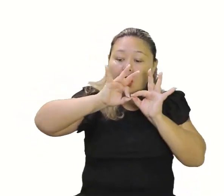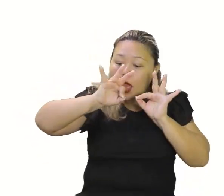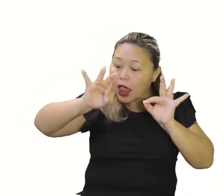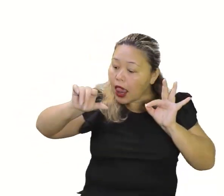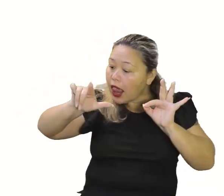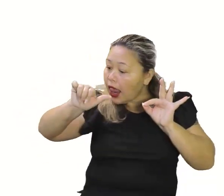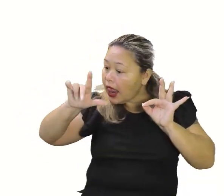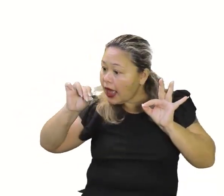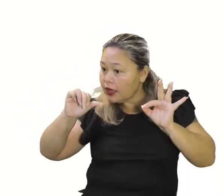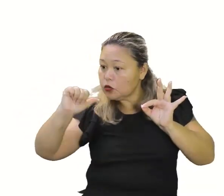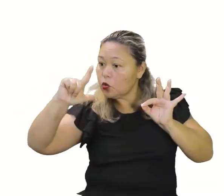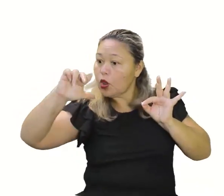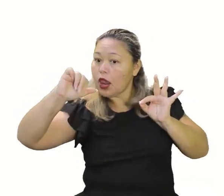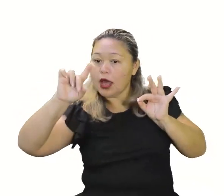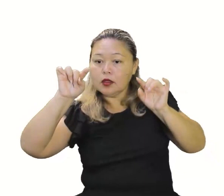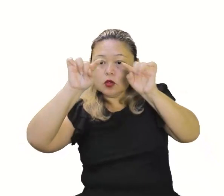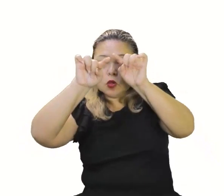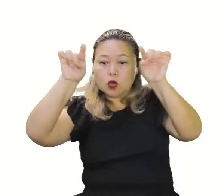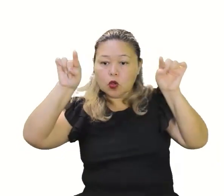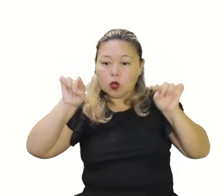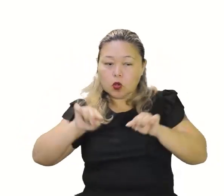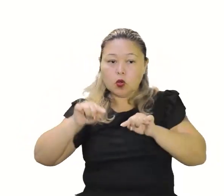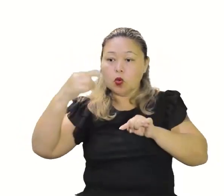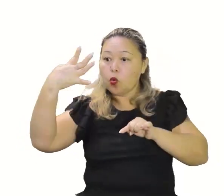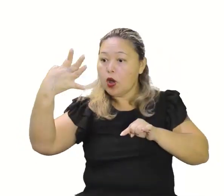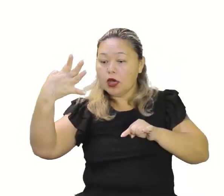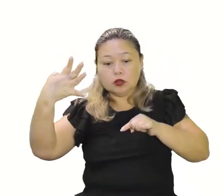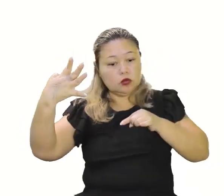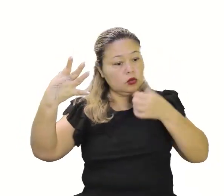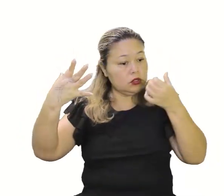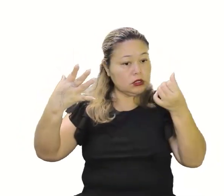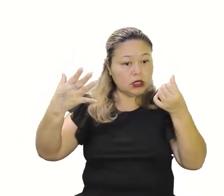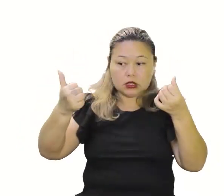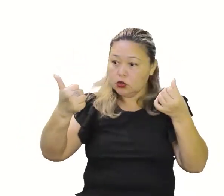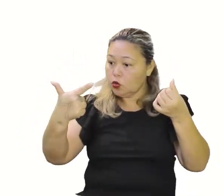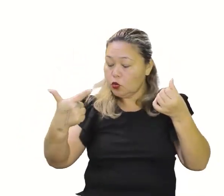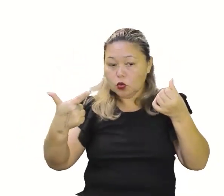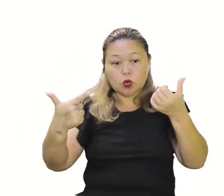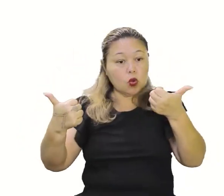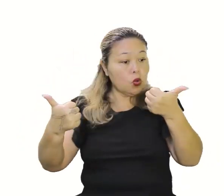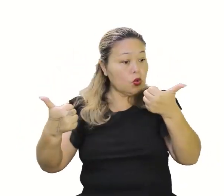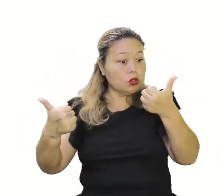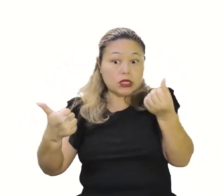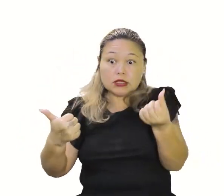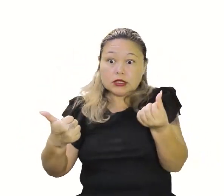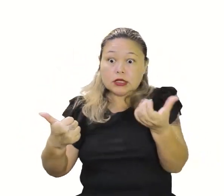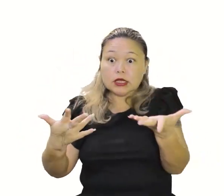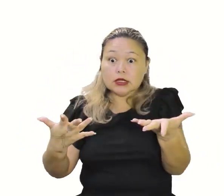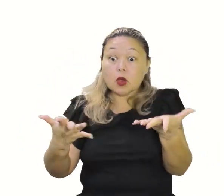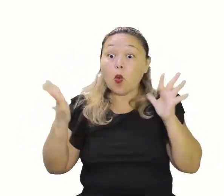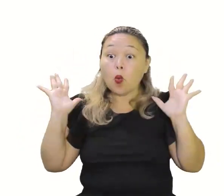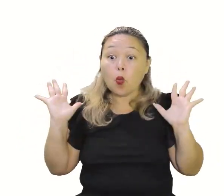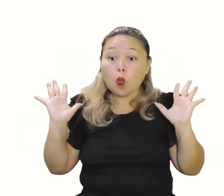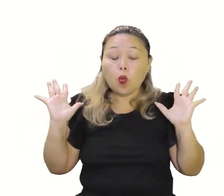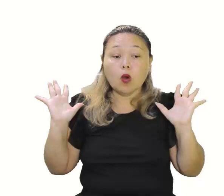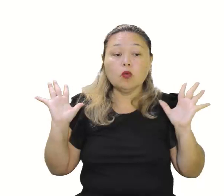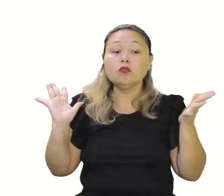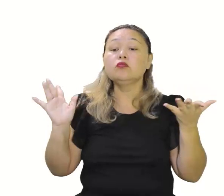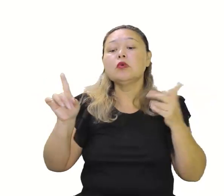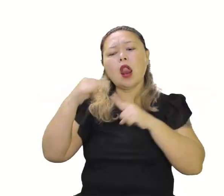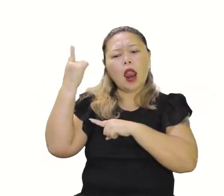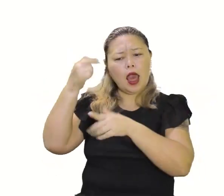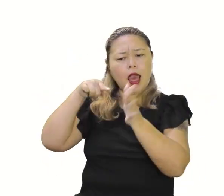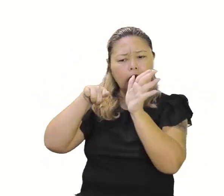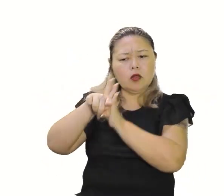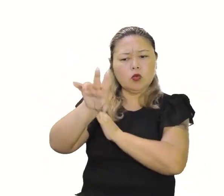desse quadrado é 4, 6, 8, 12 ou 16? E aí lá no quiz, né, a